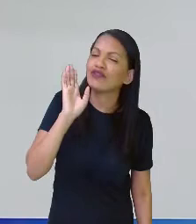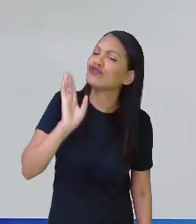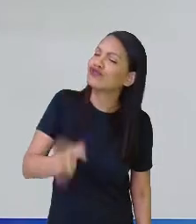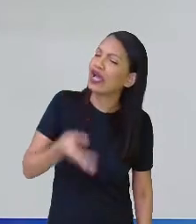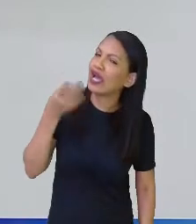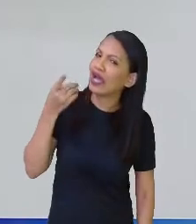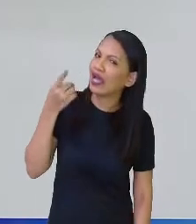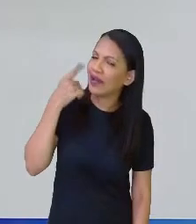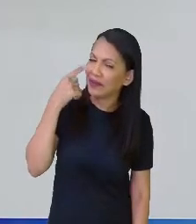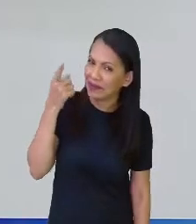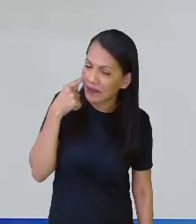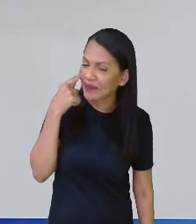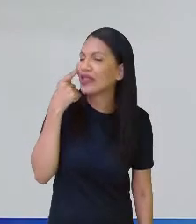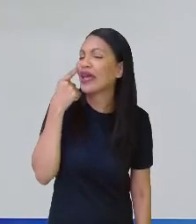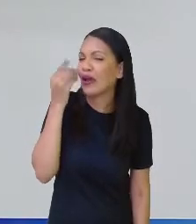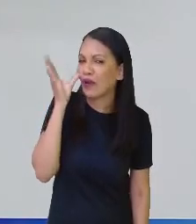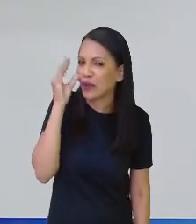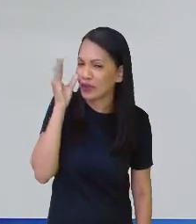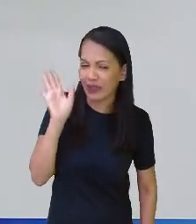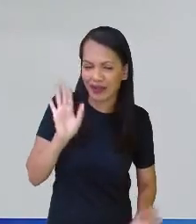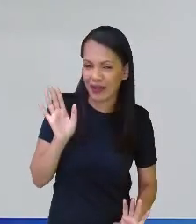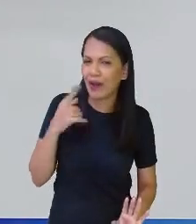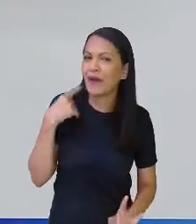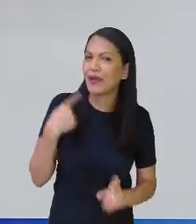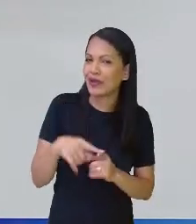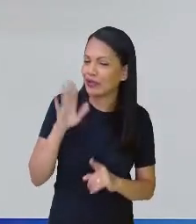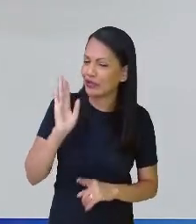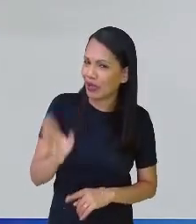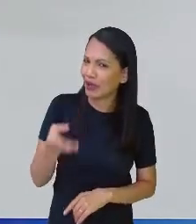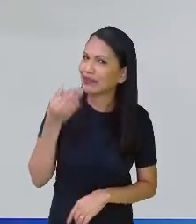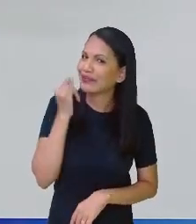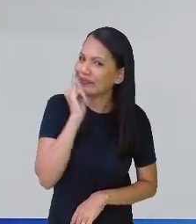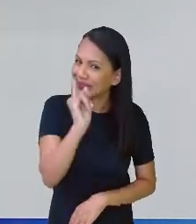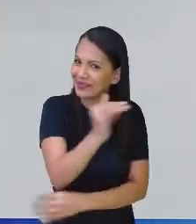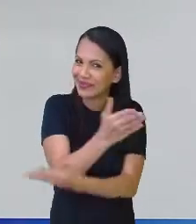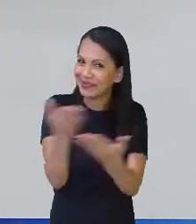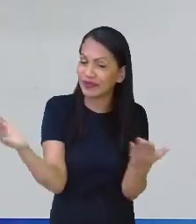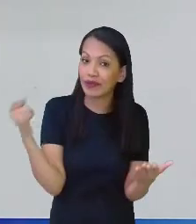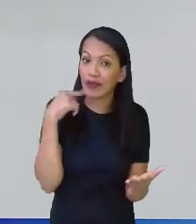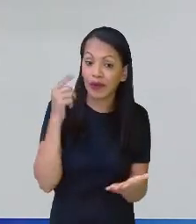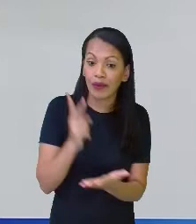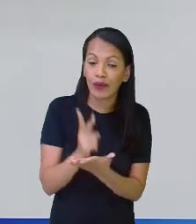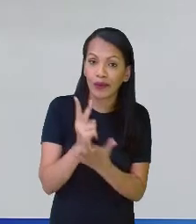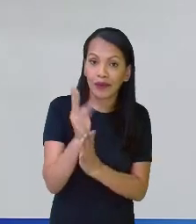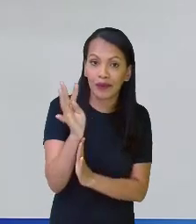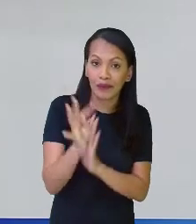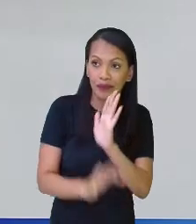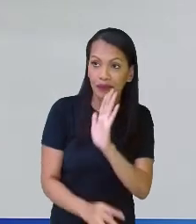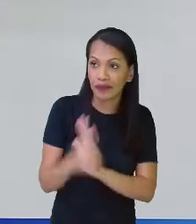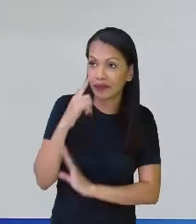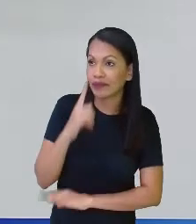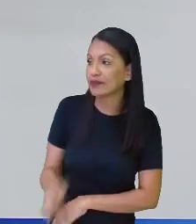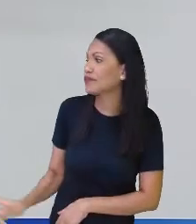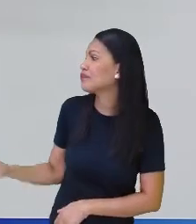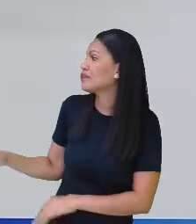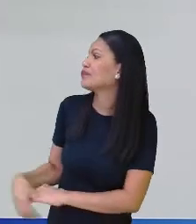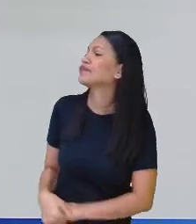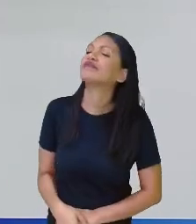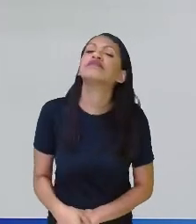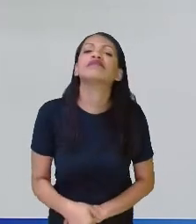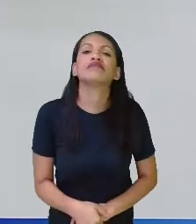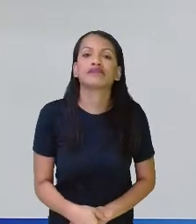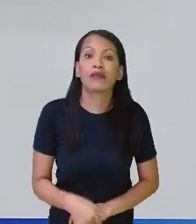sua dúvida. E olha só, continuando falando um pouco sobre os textos, ó, os textos são, portanto, peças de